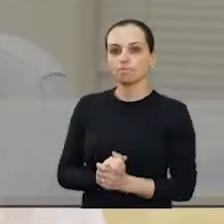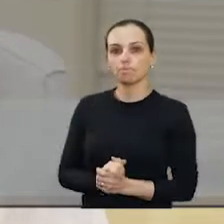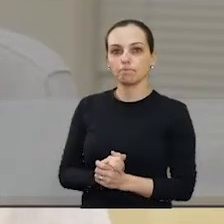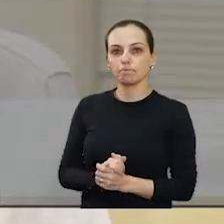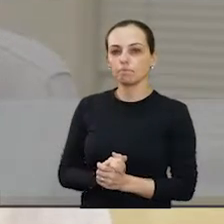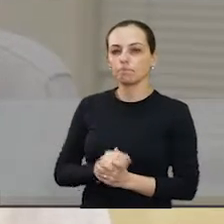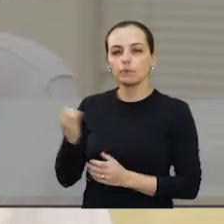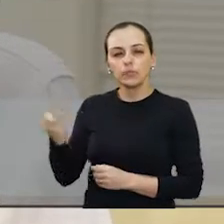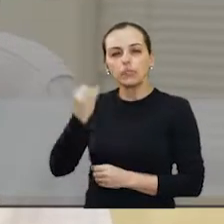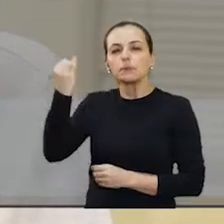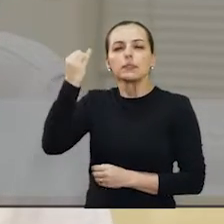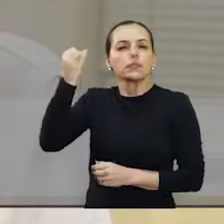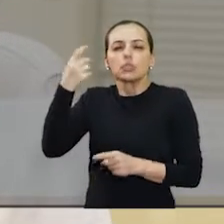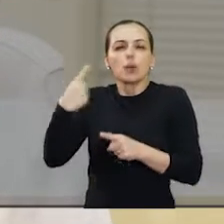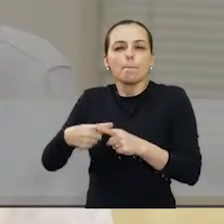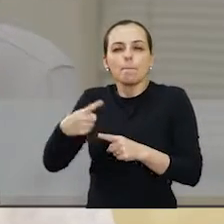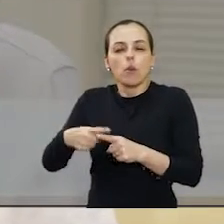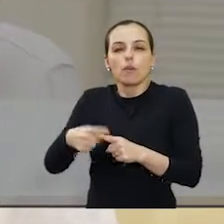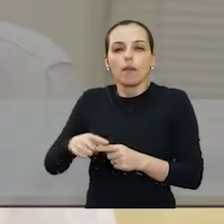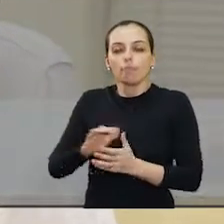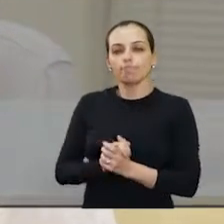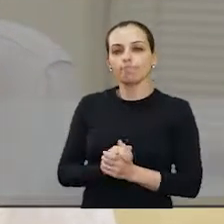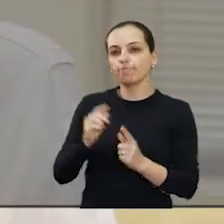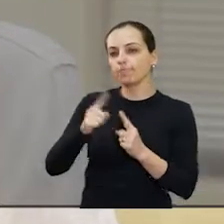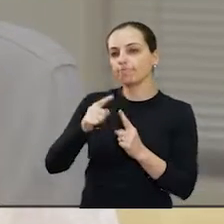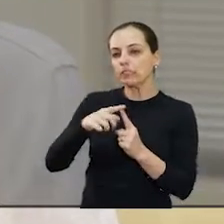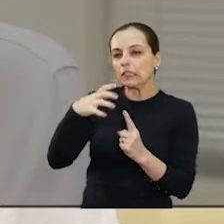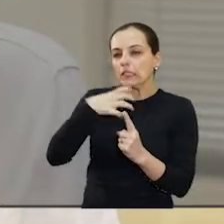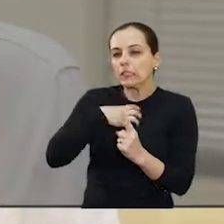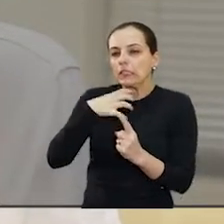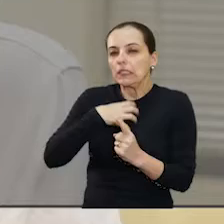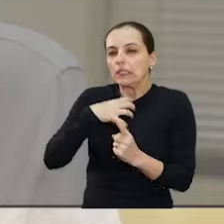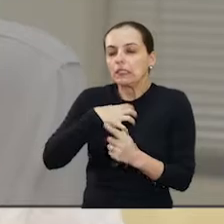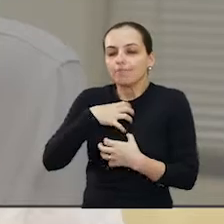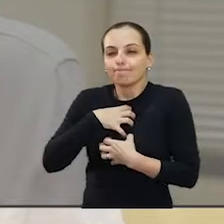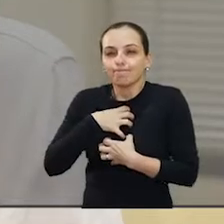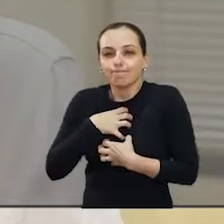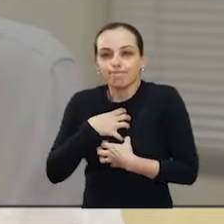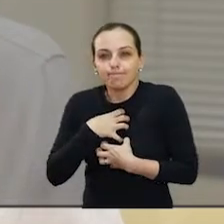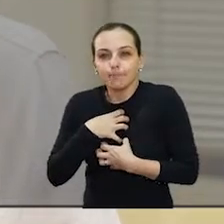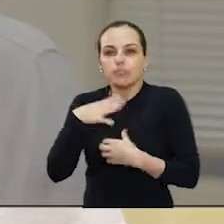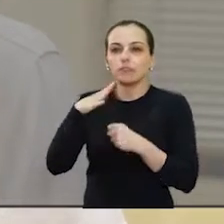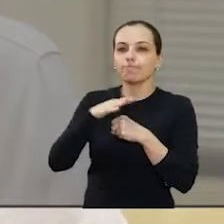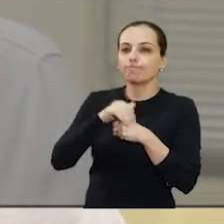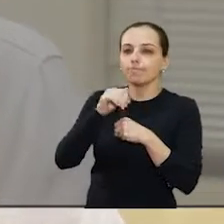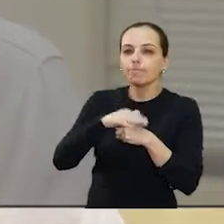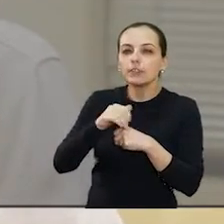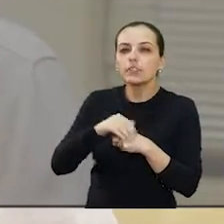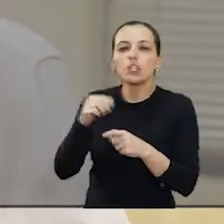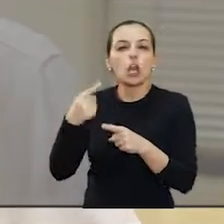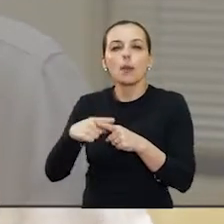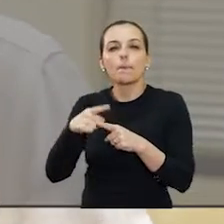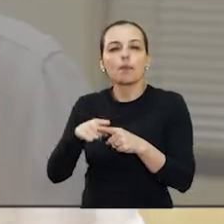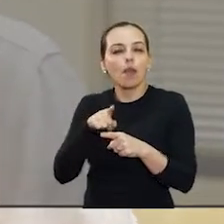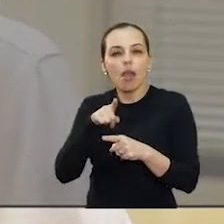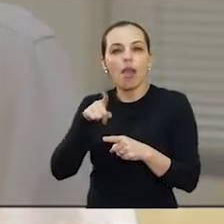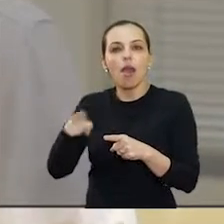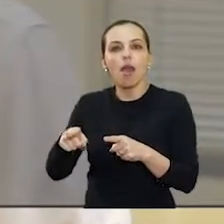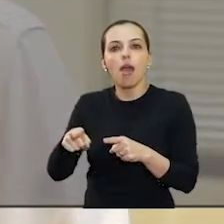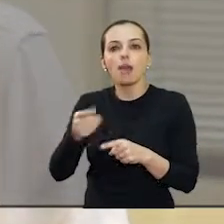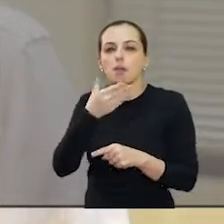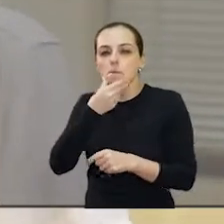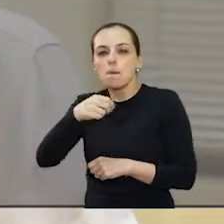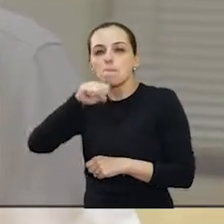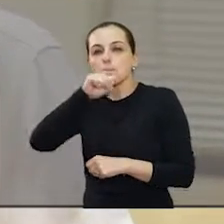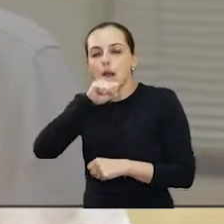por duas razões, basicamente. Tem uma razão de ordem afetiva, quer dizer, é meu pai, é o marido da minha mãe, pai